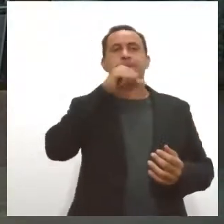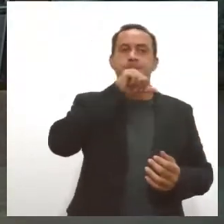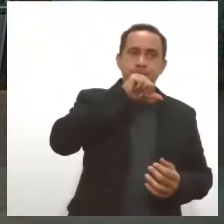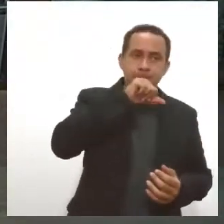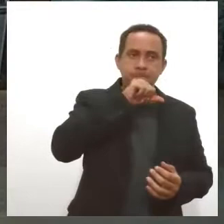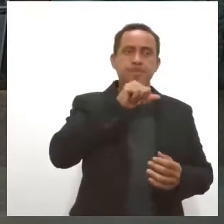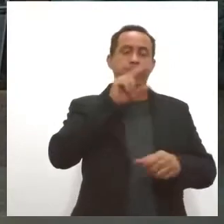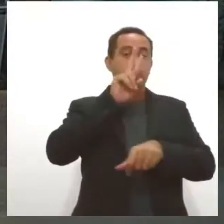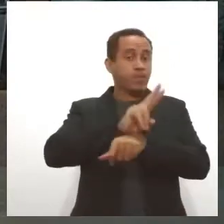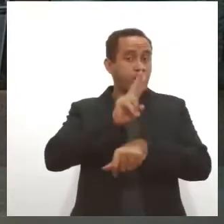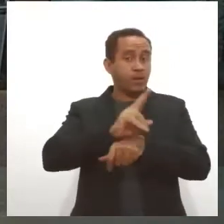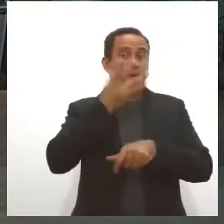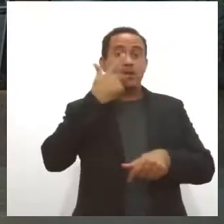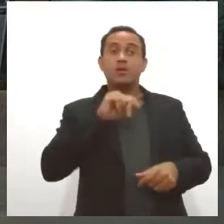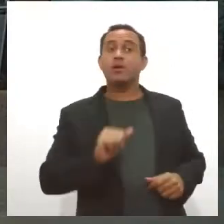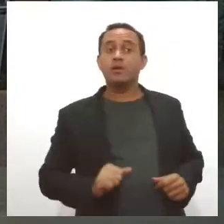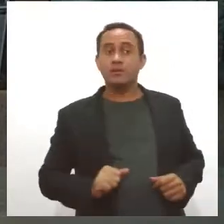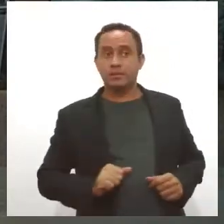com essa proteção à criança?